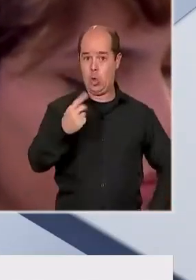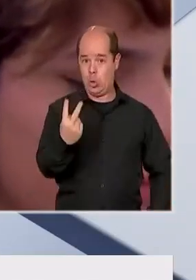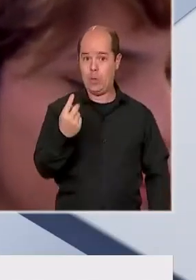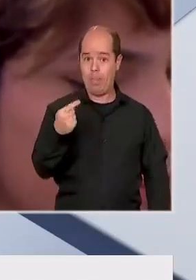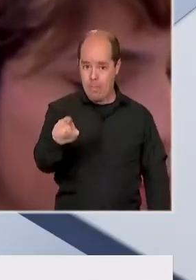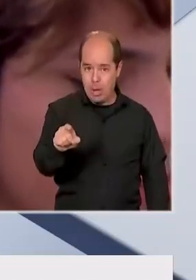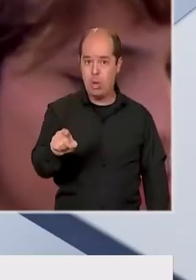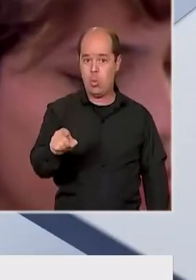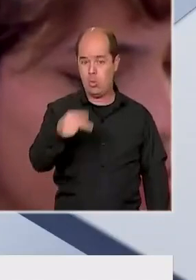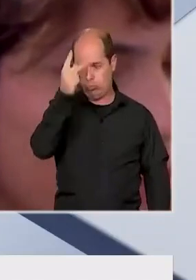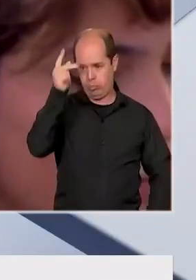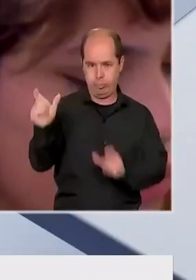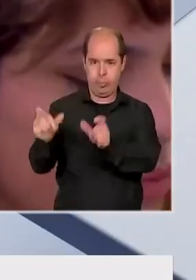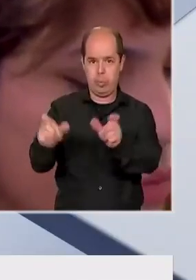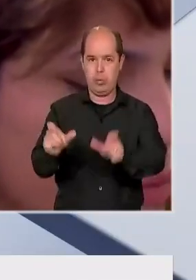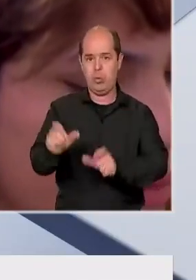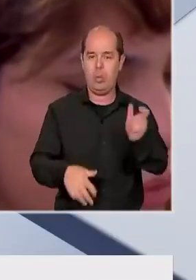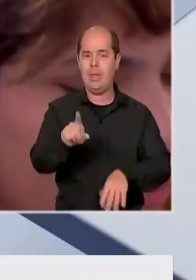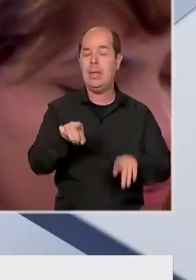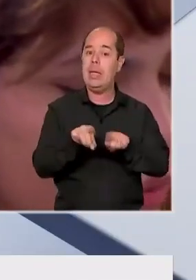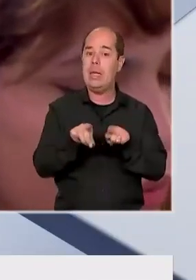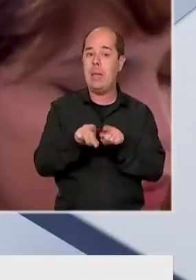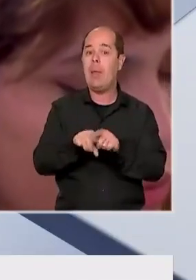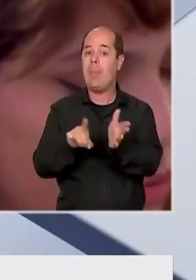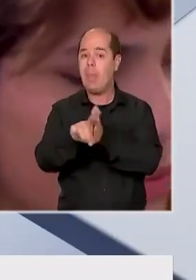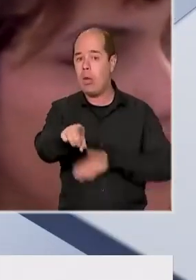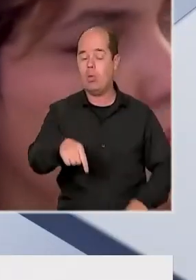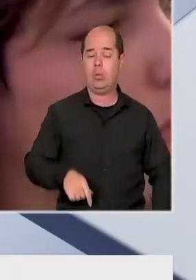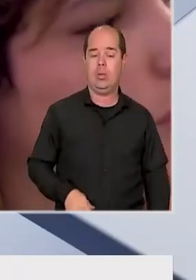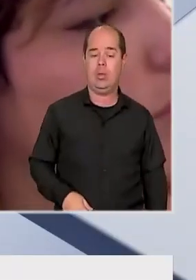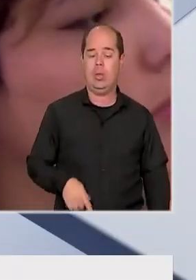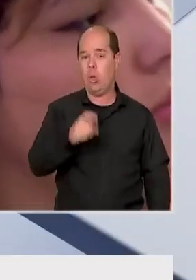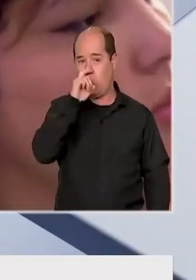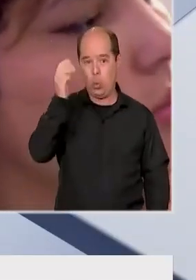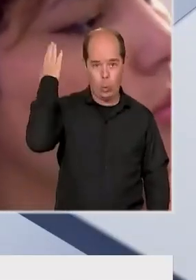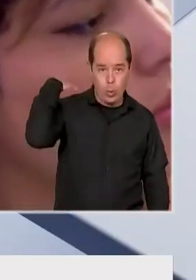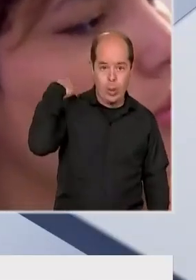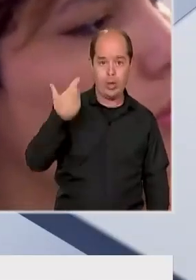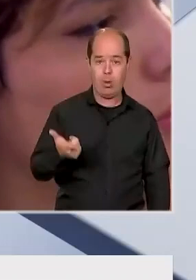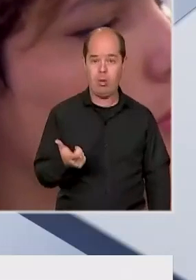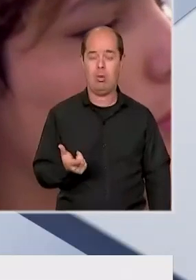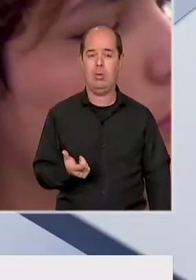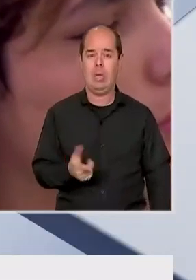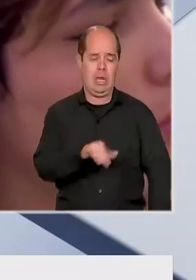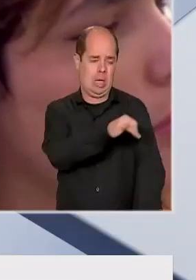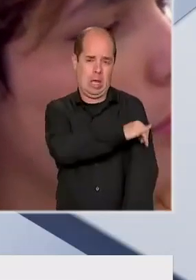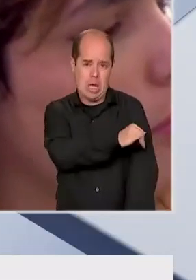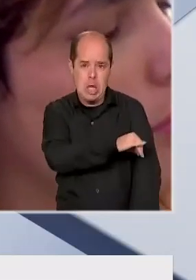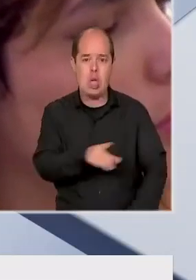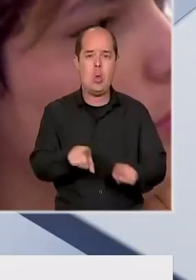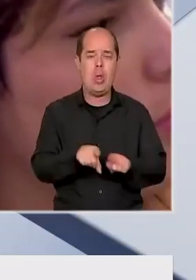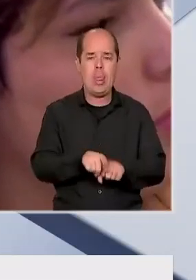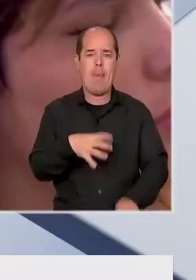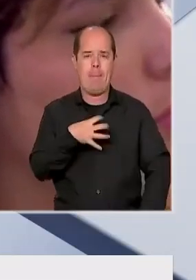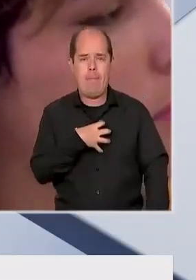Paulo não é novidade para ninguém a quantidade de operações de apreensões e irregularidades que são descobertas dentro